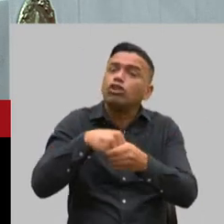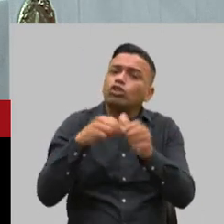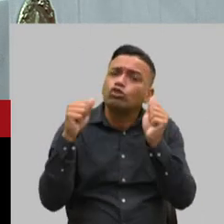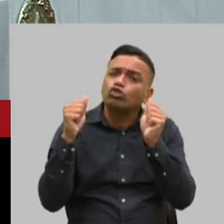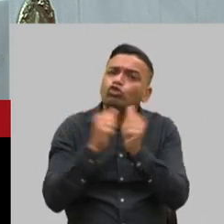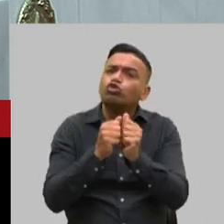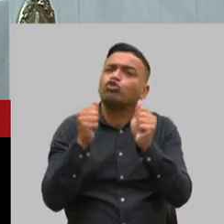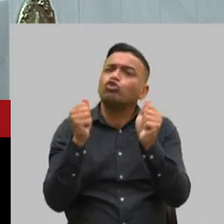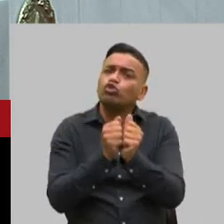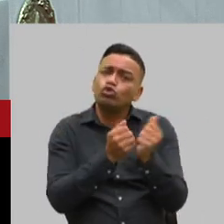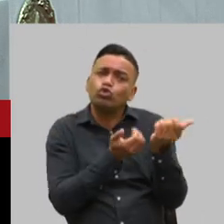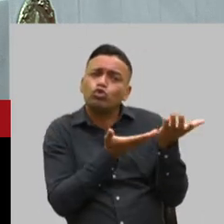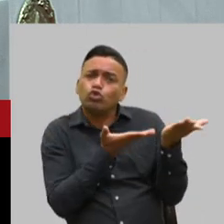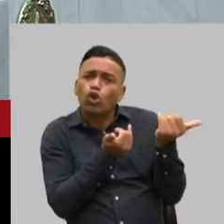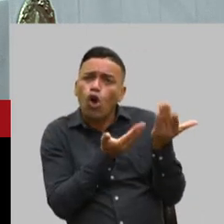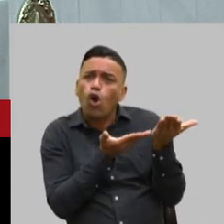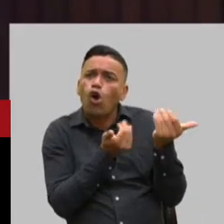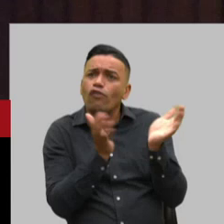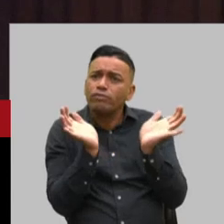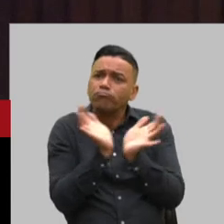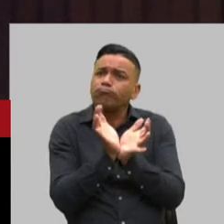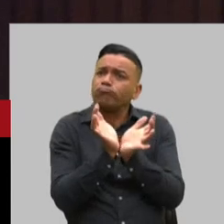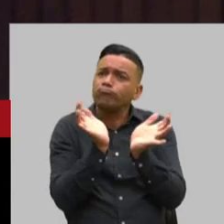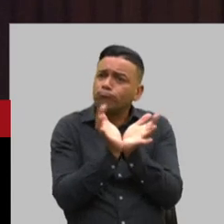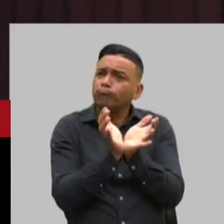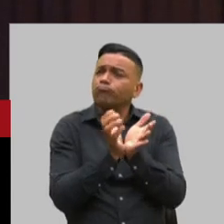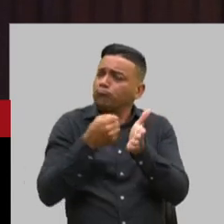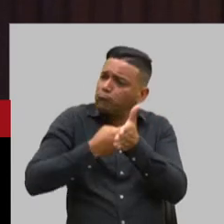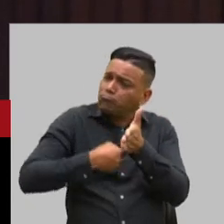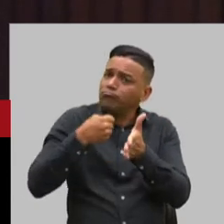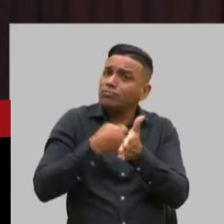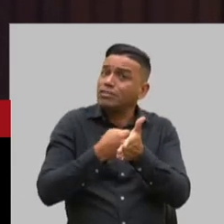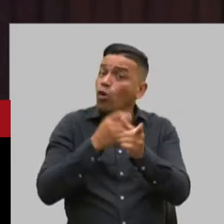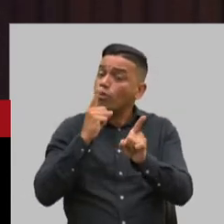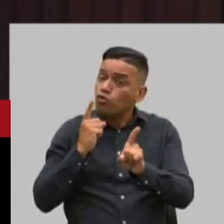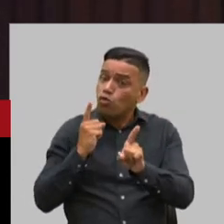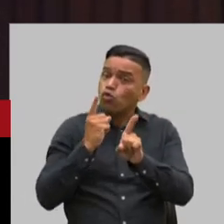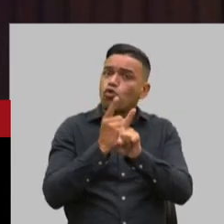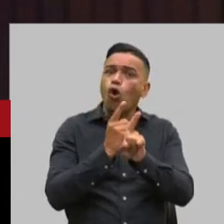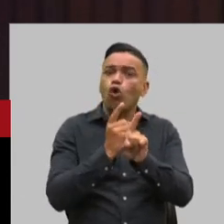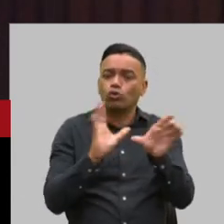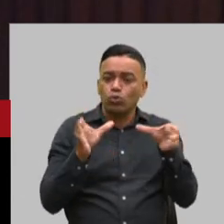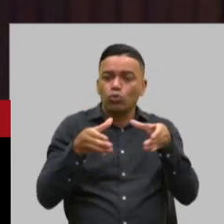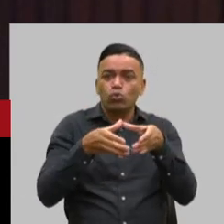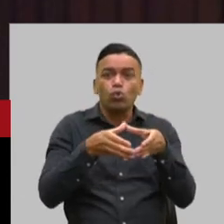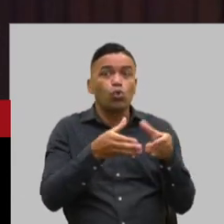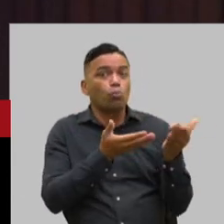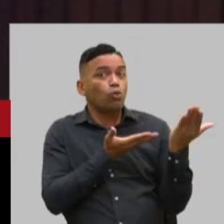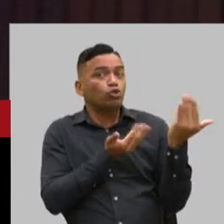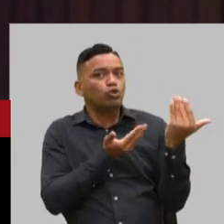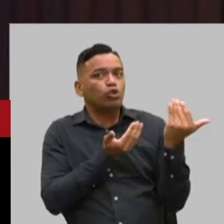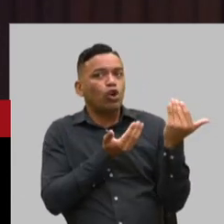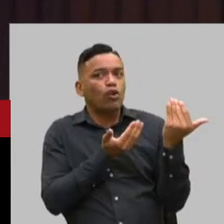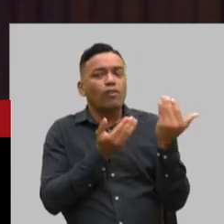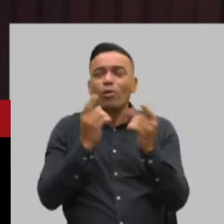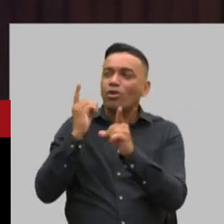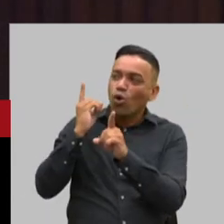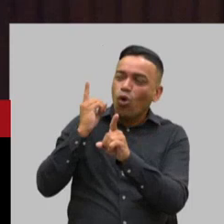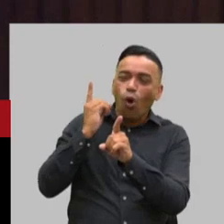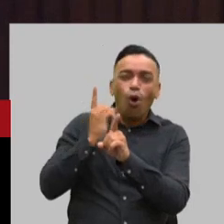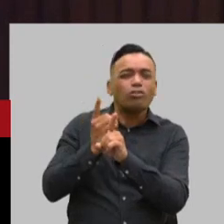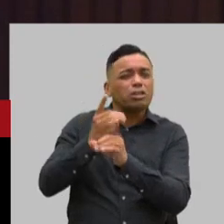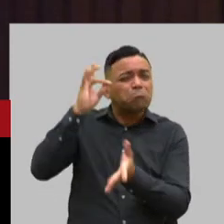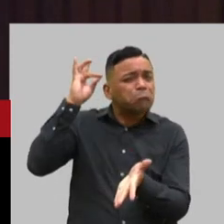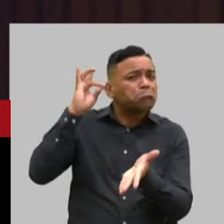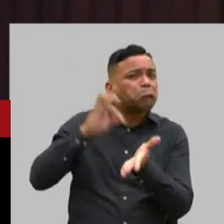E foi nesse momento, nesse encontro com a juventude, que eu me encontrei verdadeiramente com Dom Vicente.